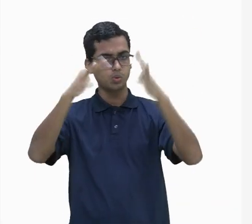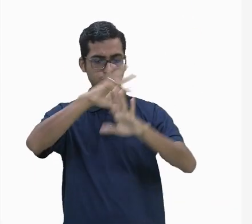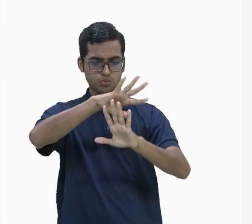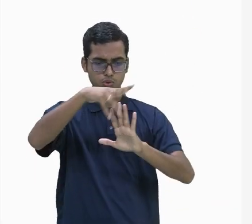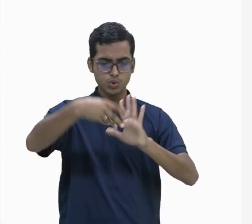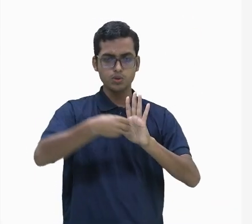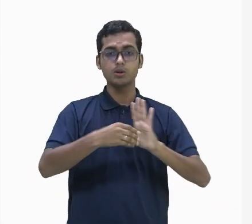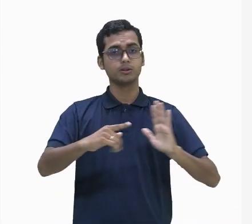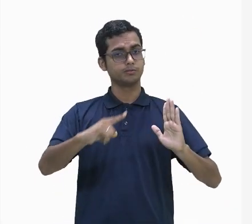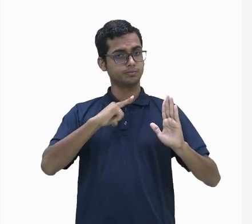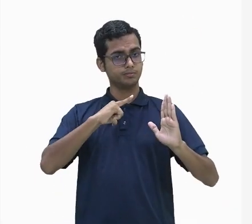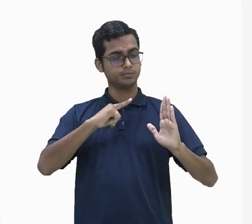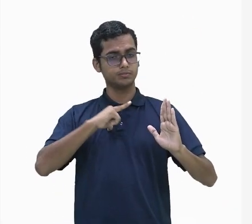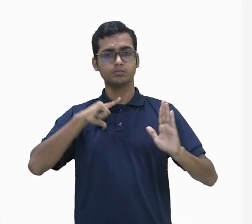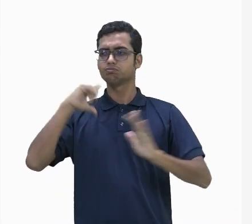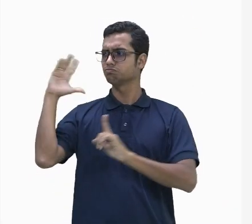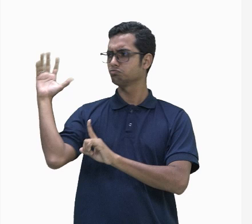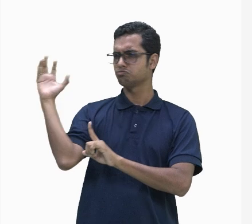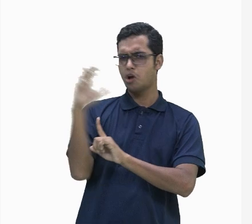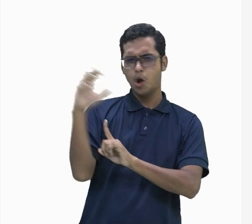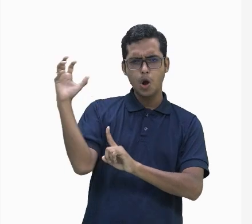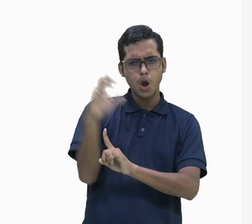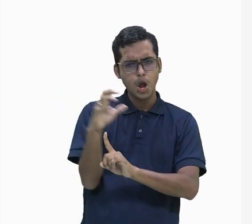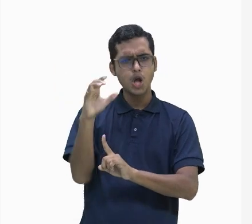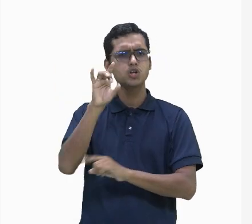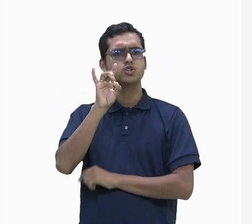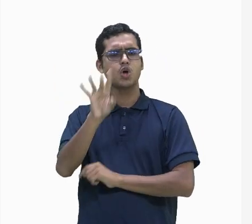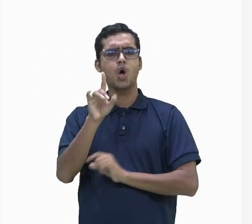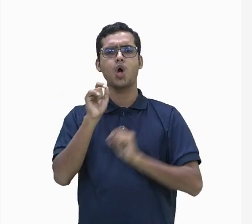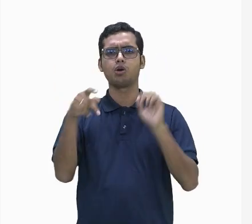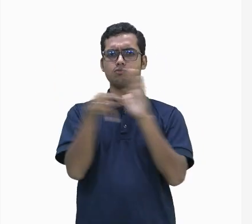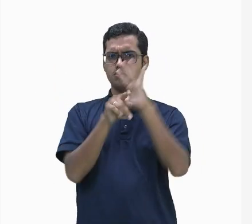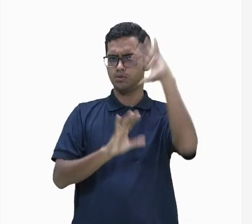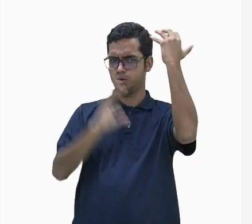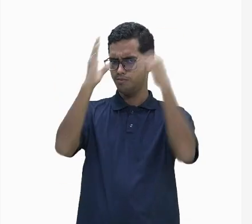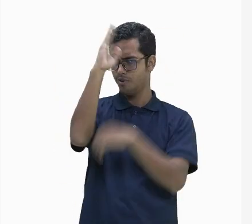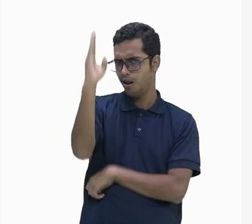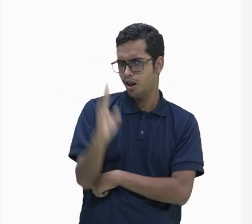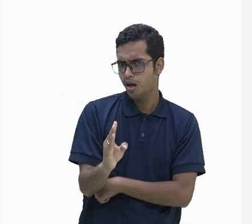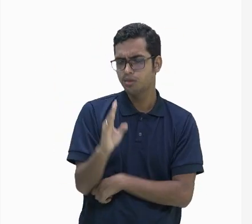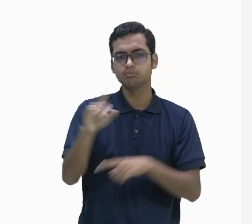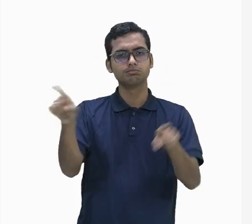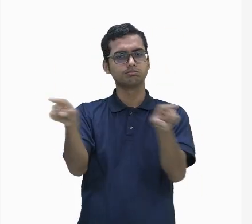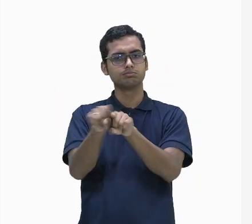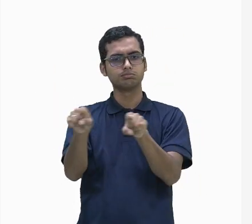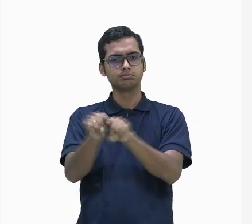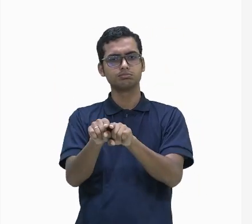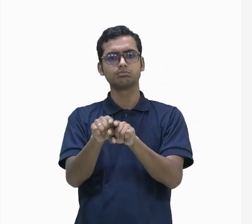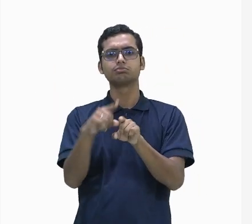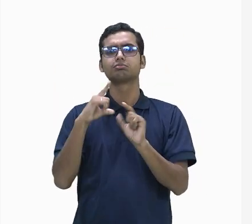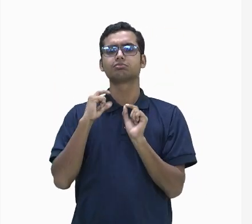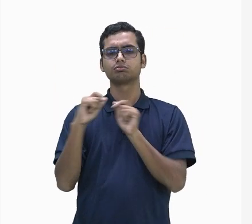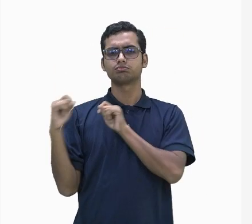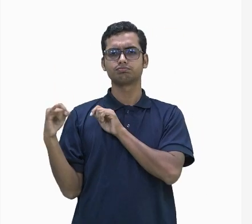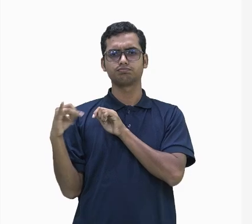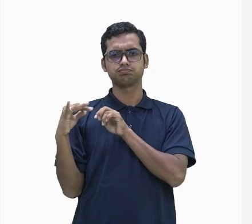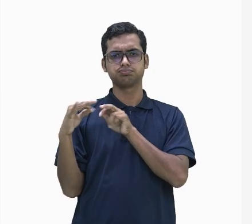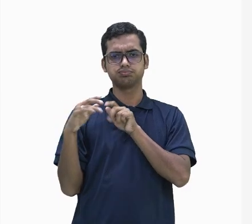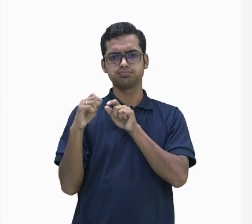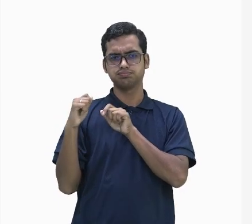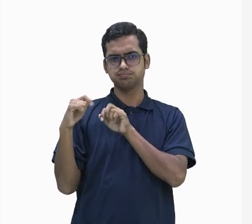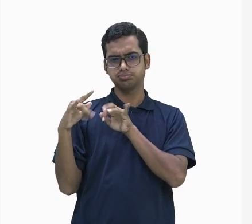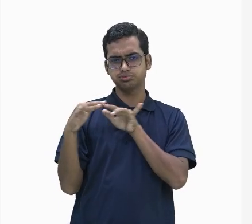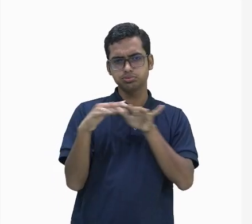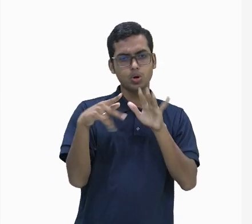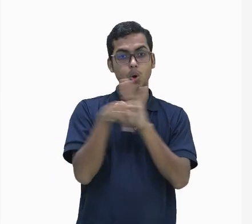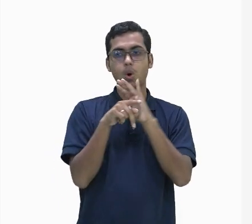propicia, ele não tem influência apenas no clima do Brasil, não. Ele se desloca para o mundo, justamente